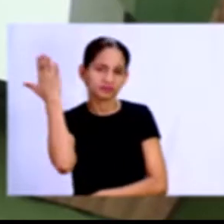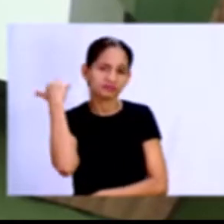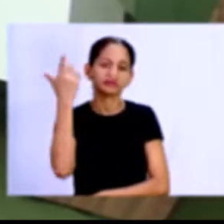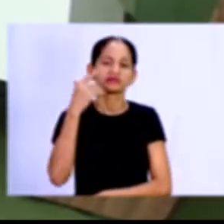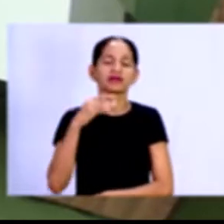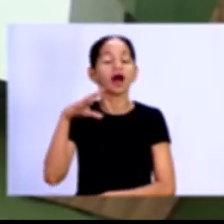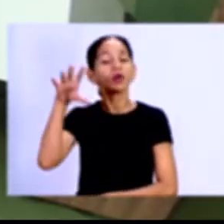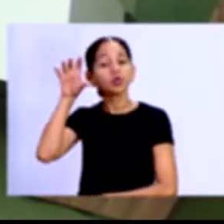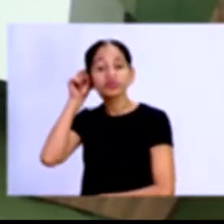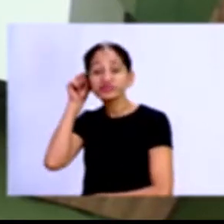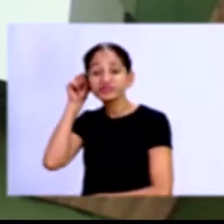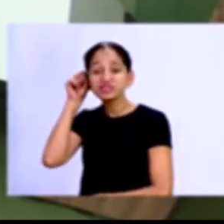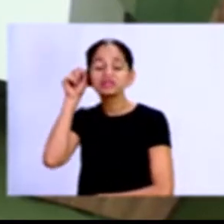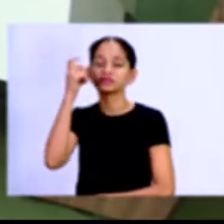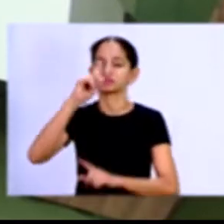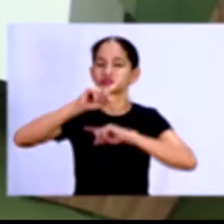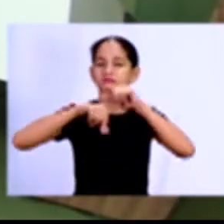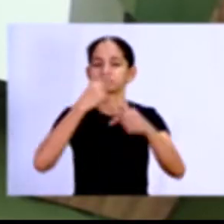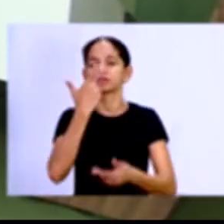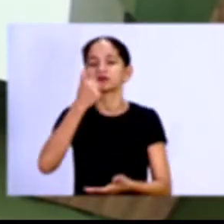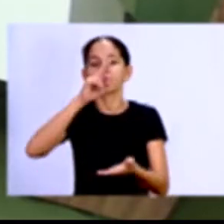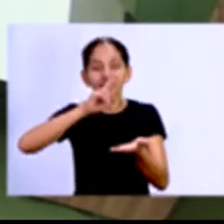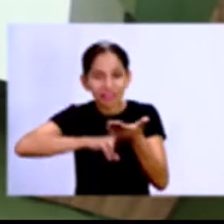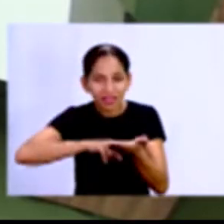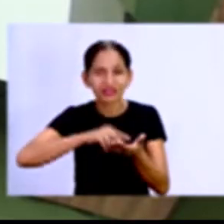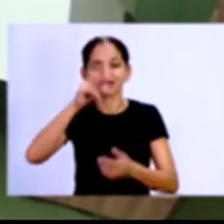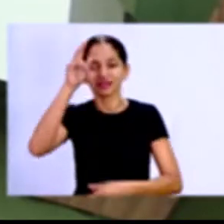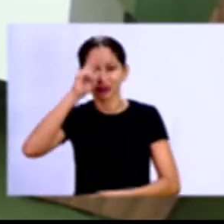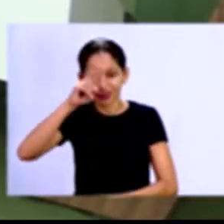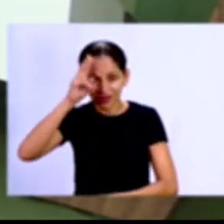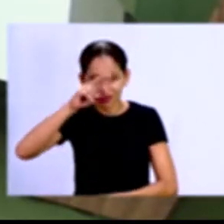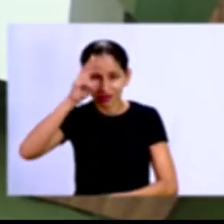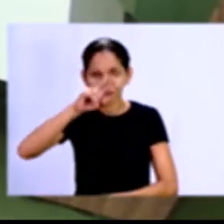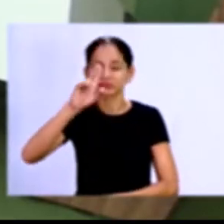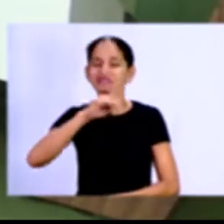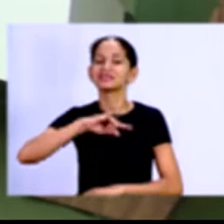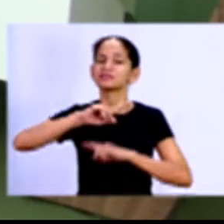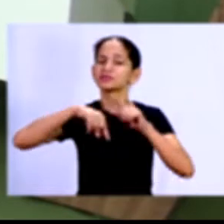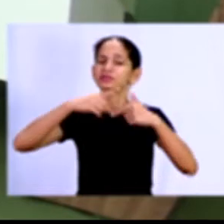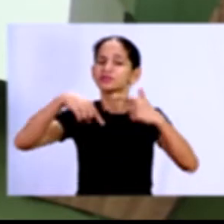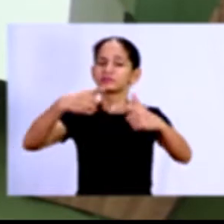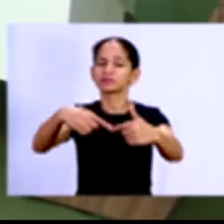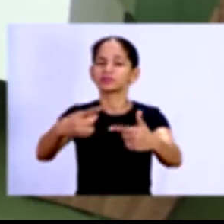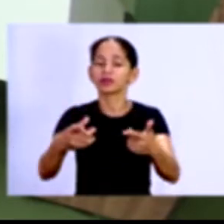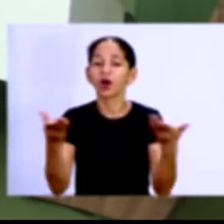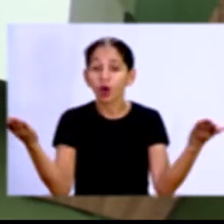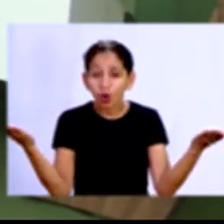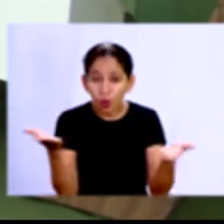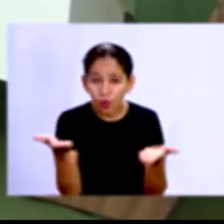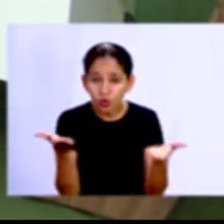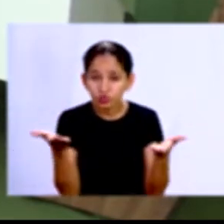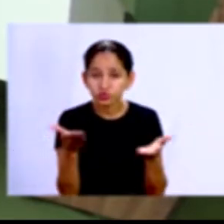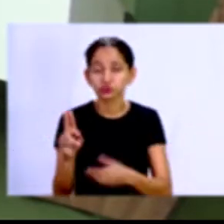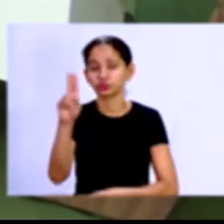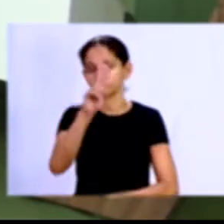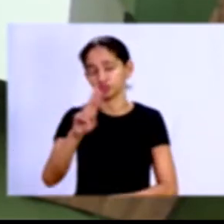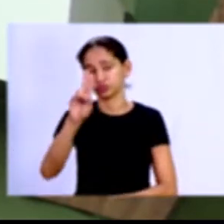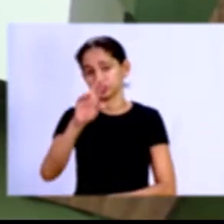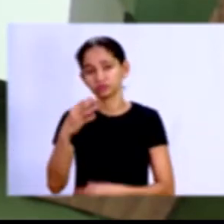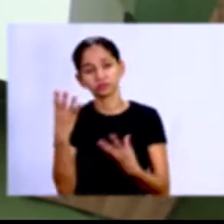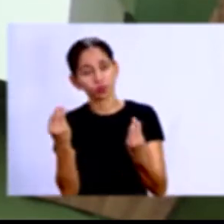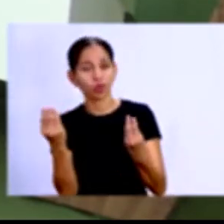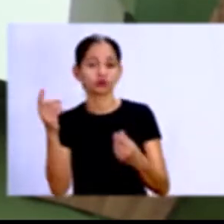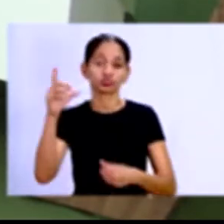Rádio, impresso, correspondência, TV, a rede mundial. E hoje, será que essas tecnologias elas são